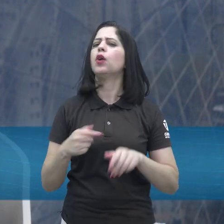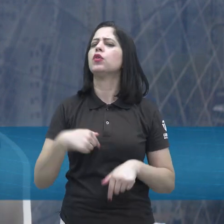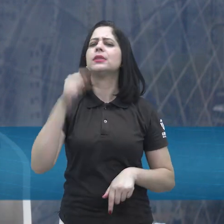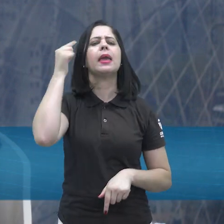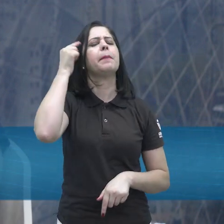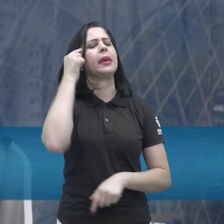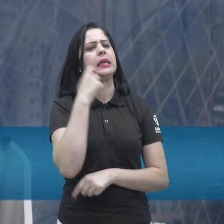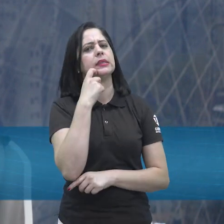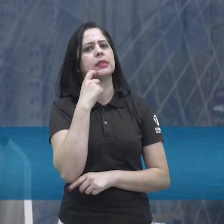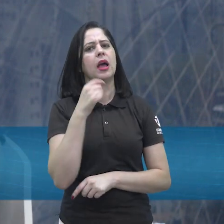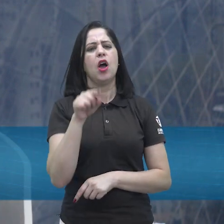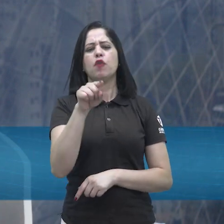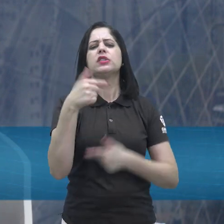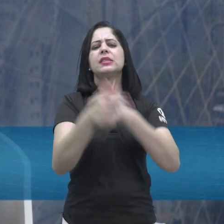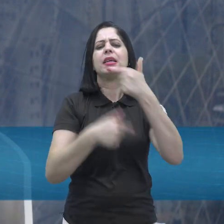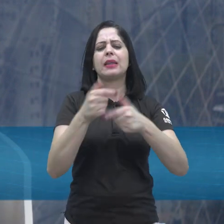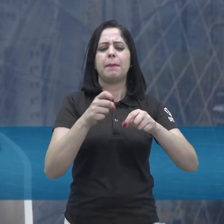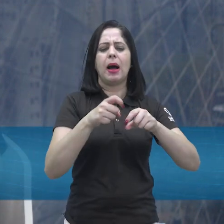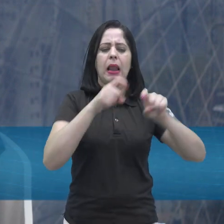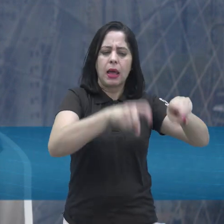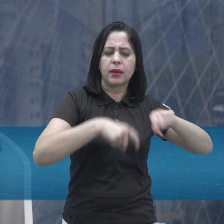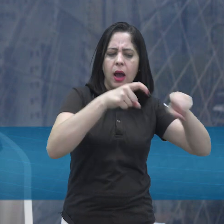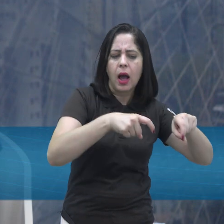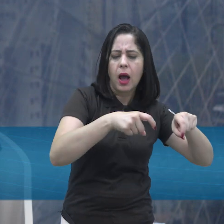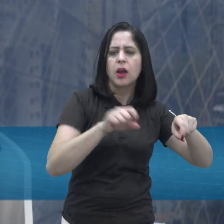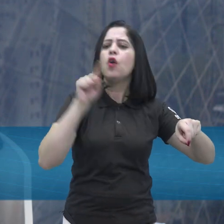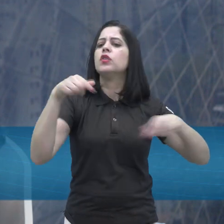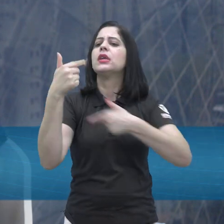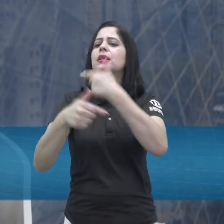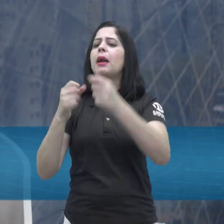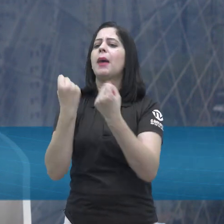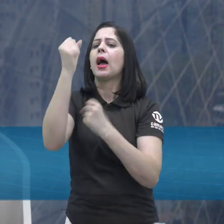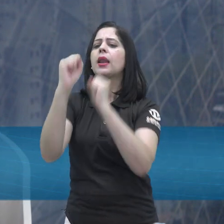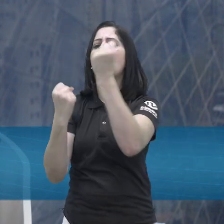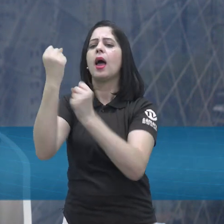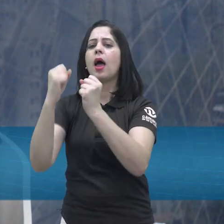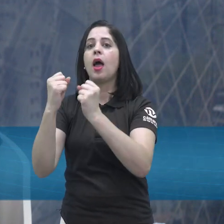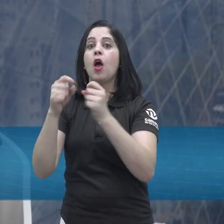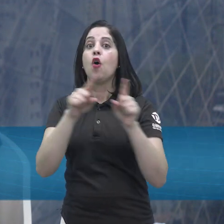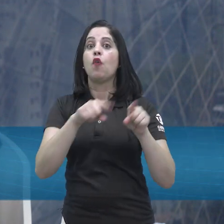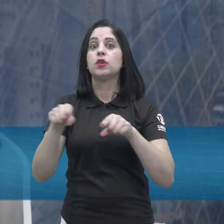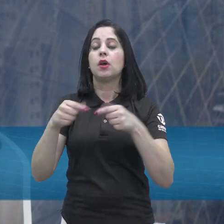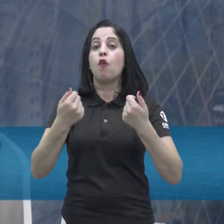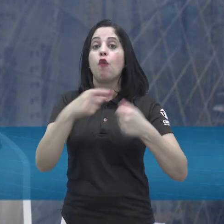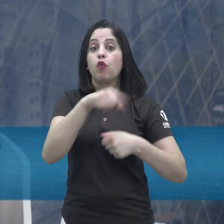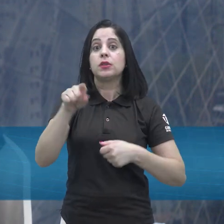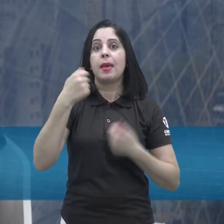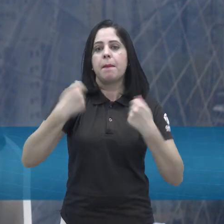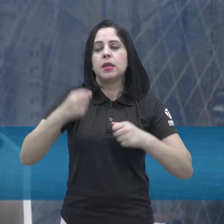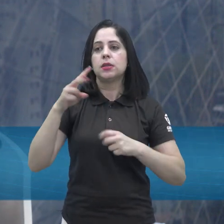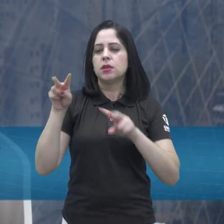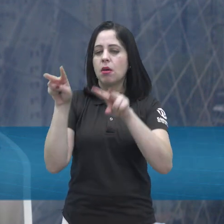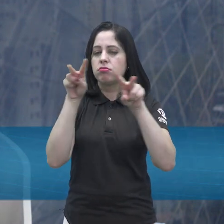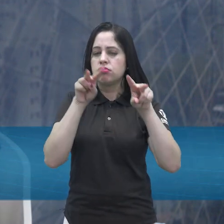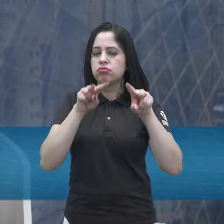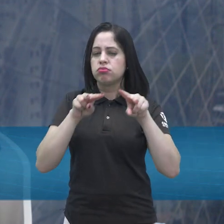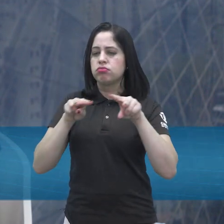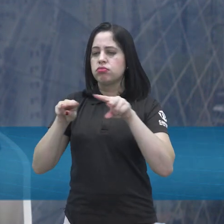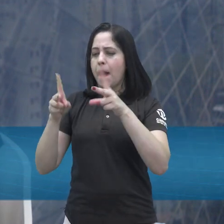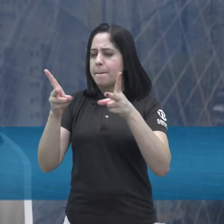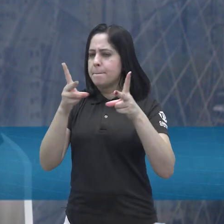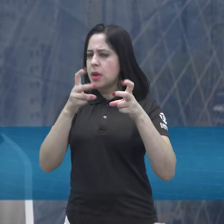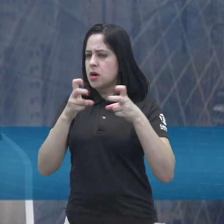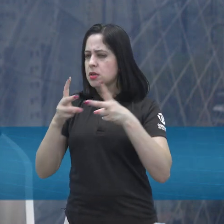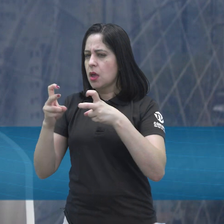dentro da sua área, você está no agro, você está no comércio, você está na indústria, observe como as inteligências artificiais elas estão mudando o seu